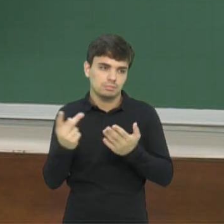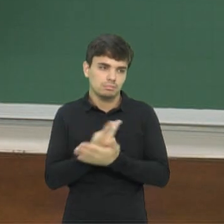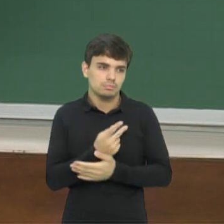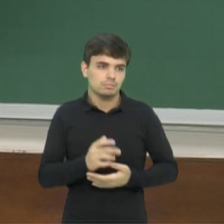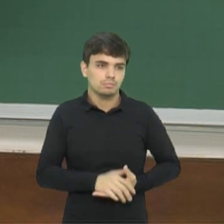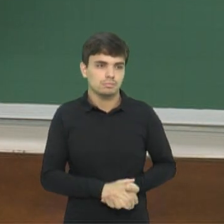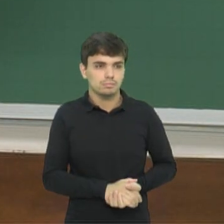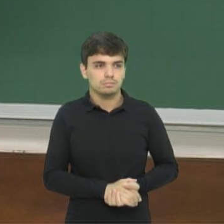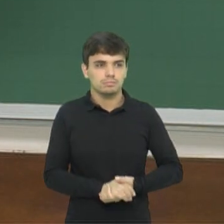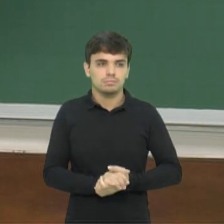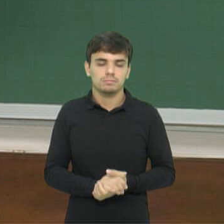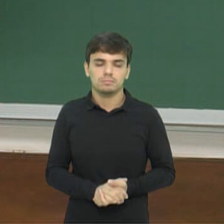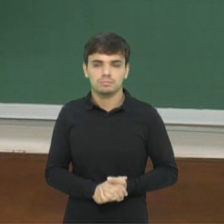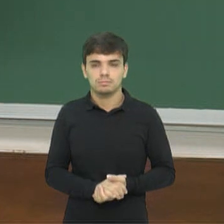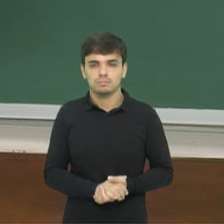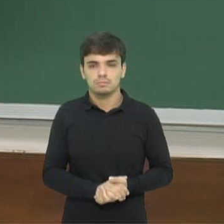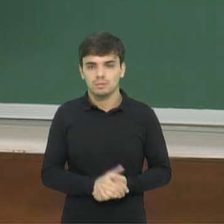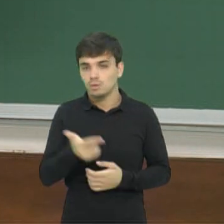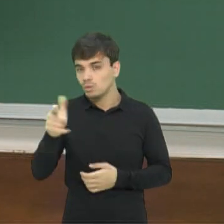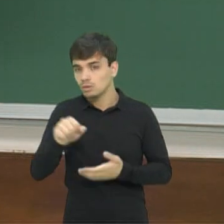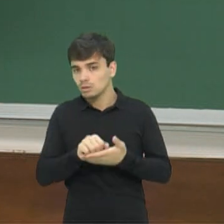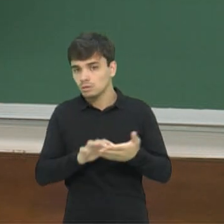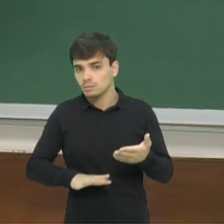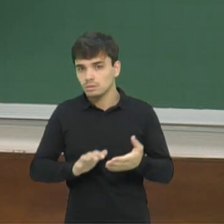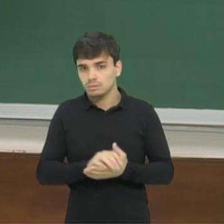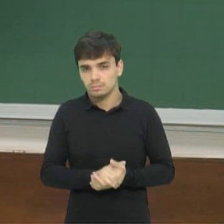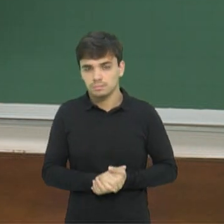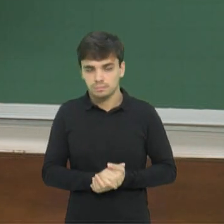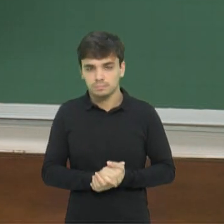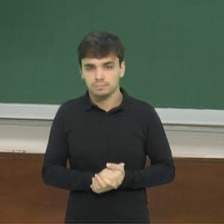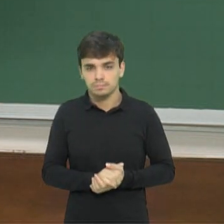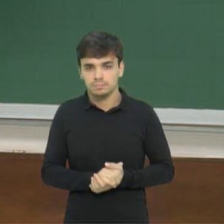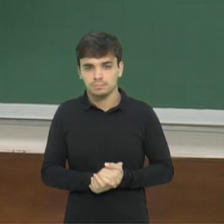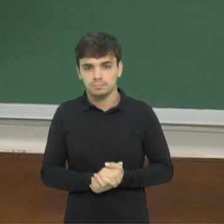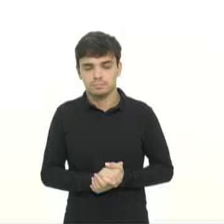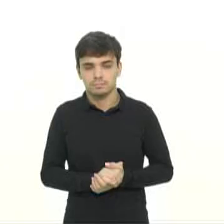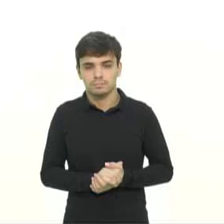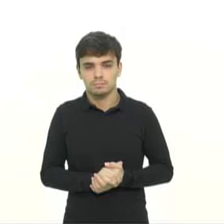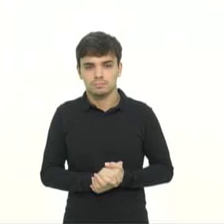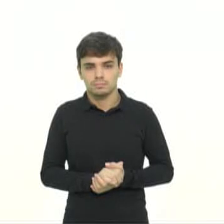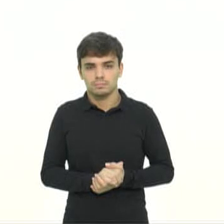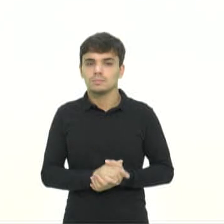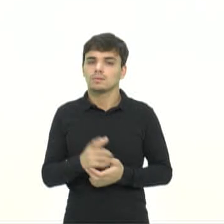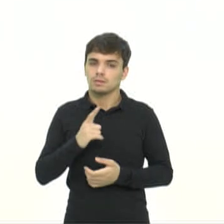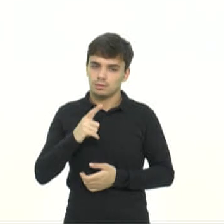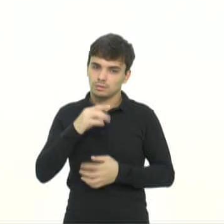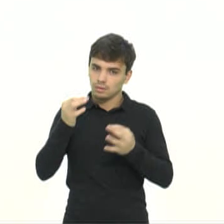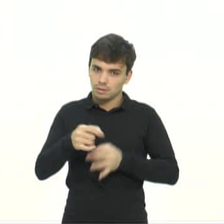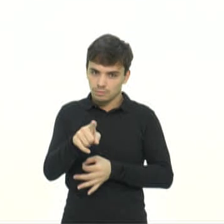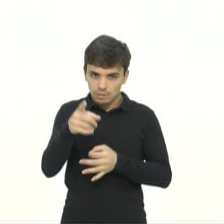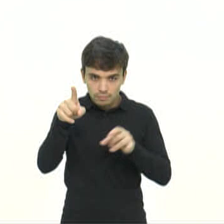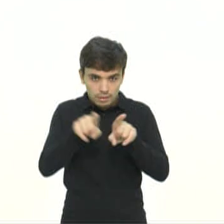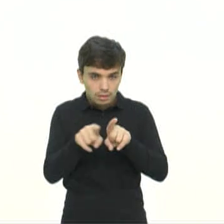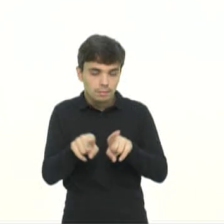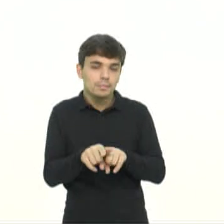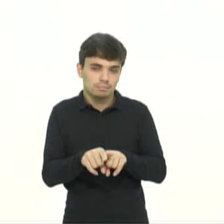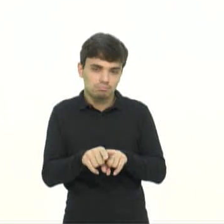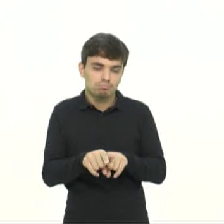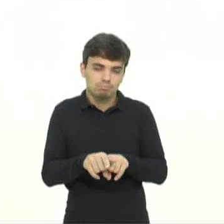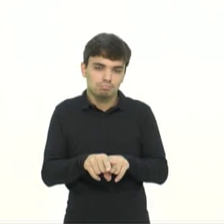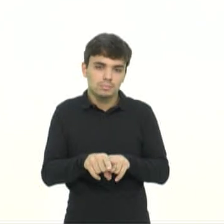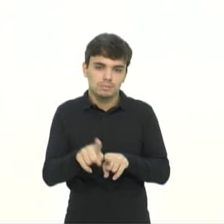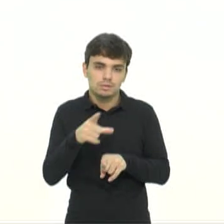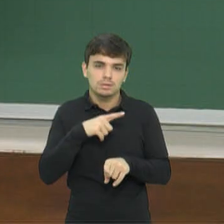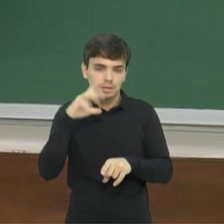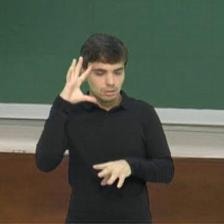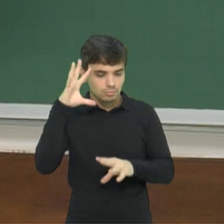errado. Mais nosso penúltimo exercício de hoje. Tenho certeza que isso aqui você vai acertar também, né? Porque se você entendeu a parte de sucessão